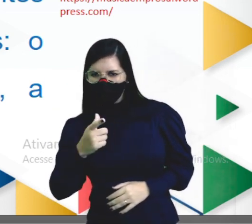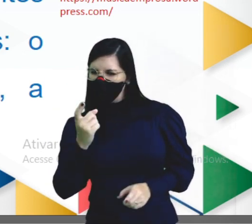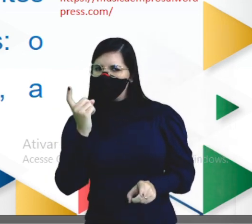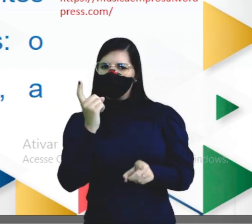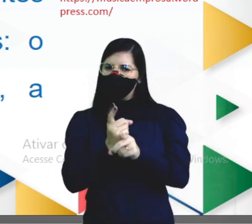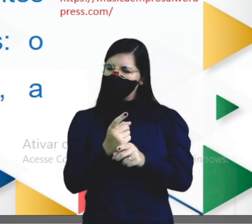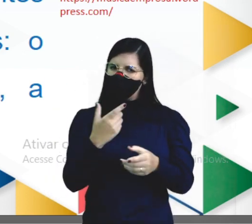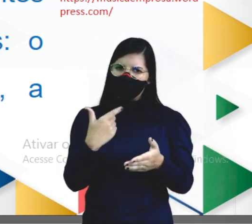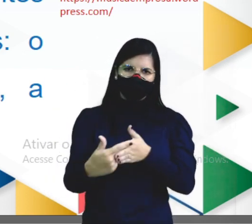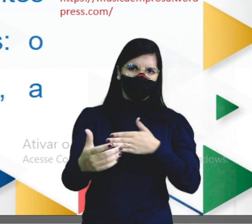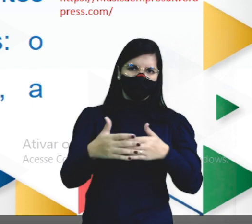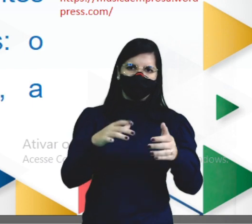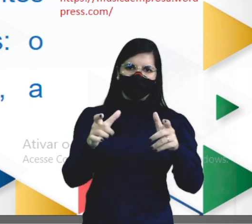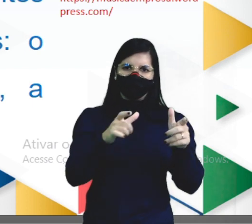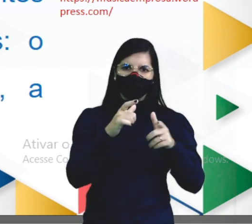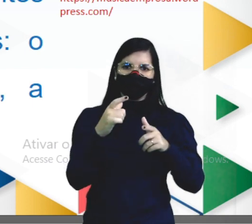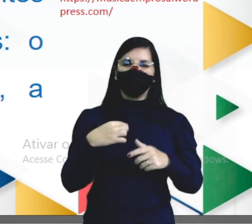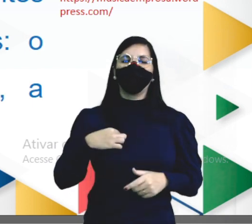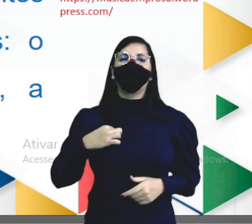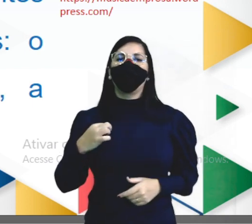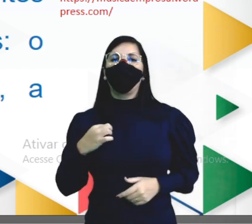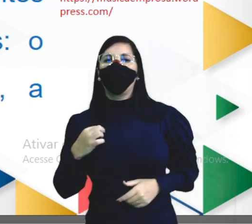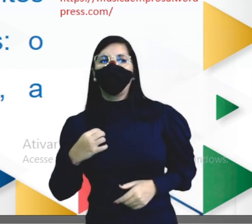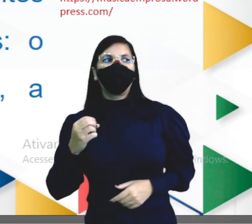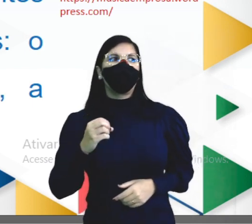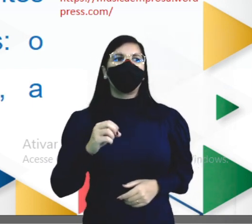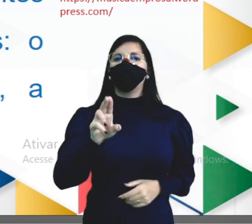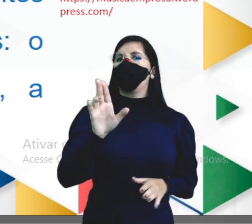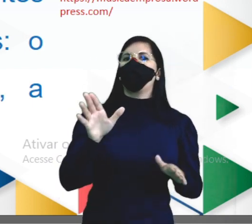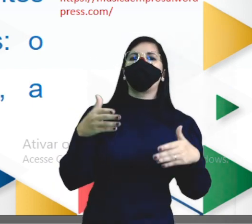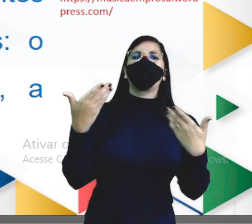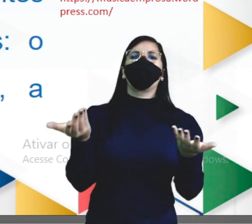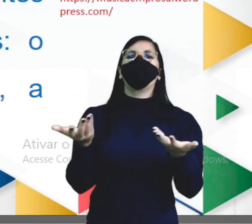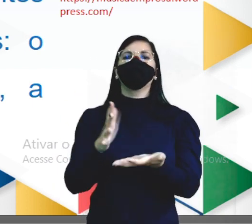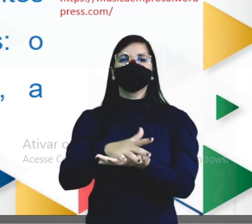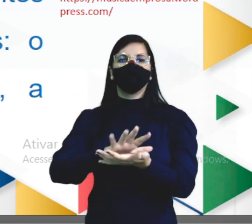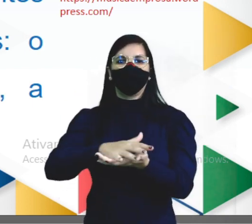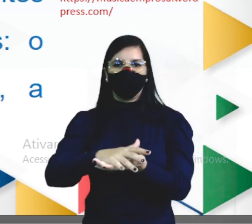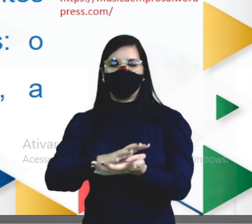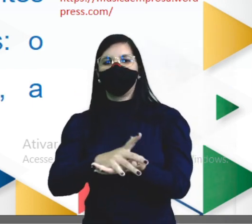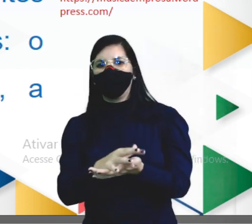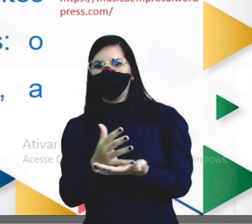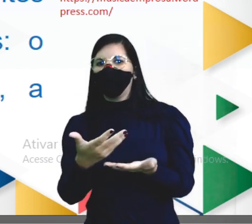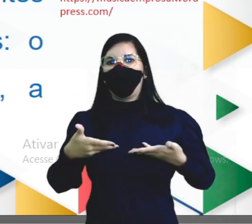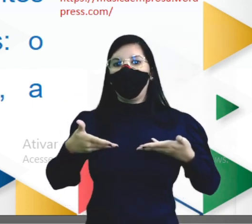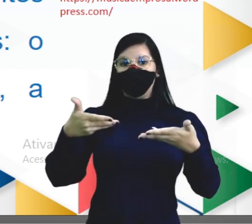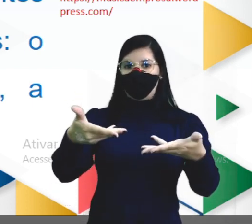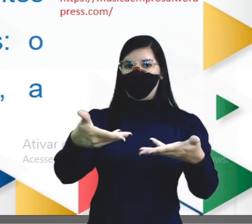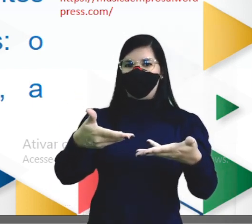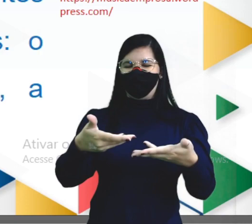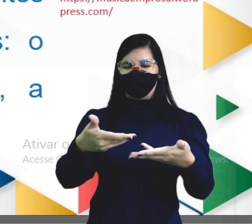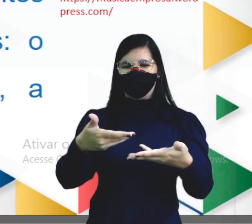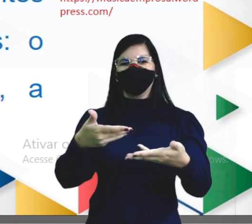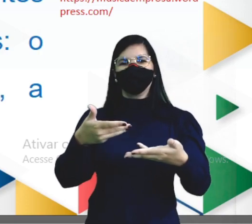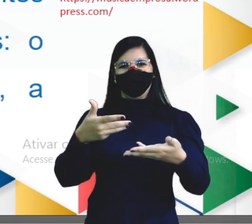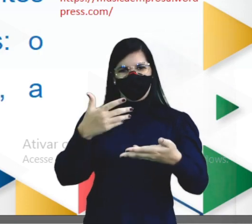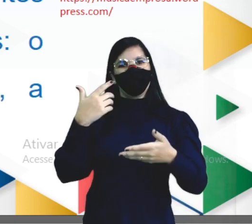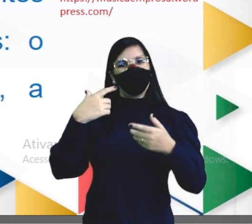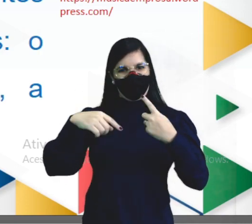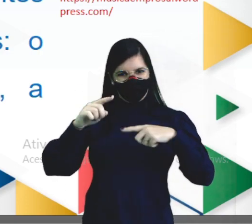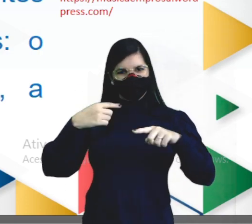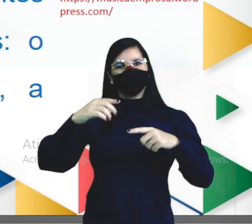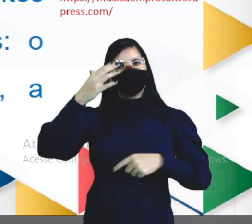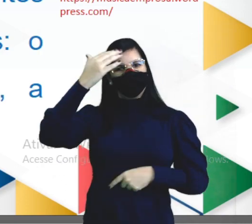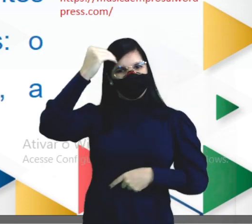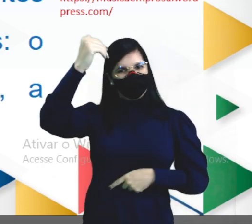qualquer streaming, né? Que fala assim, com que roupa eu vou pro samba que você me convidou. Então, essa música fez sucesso e